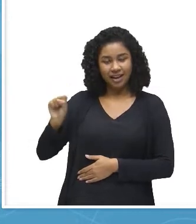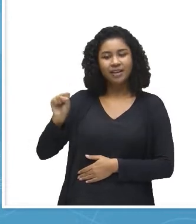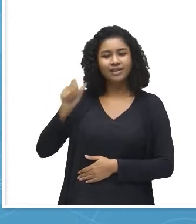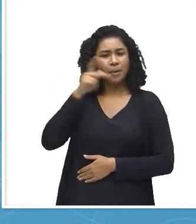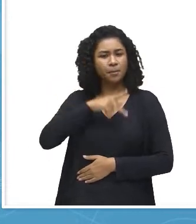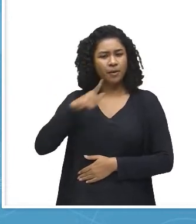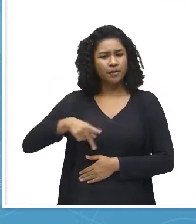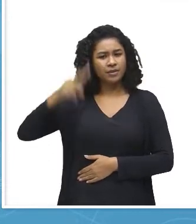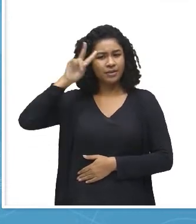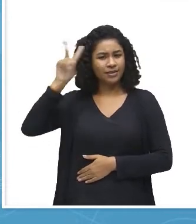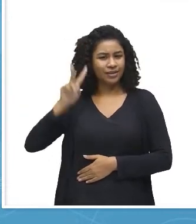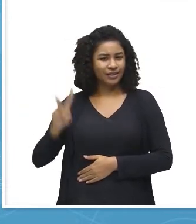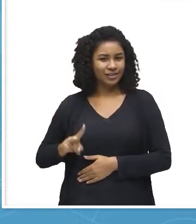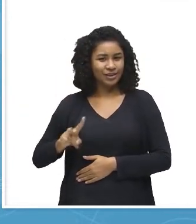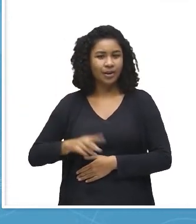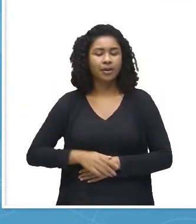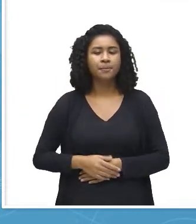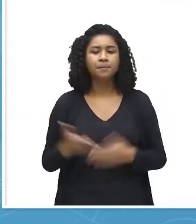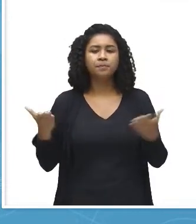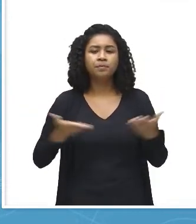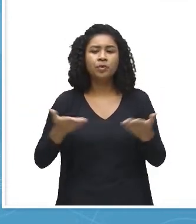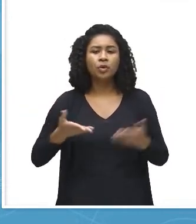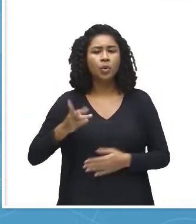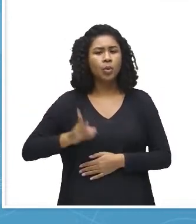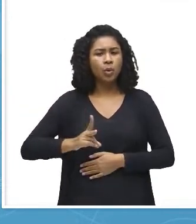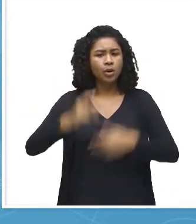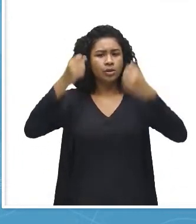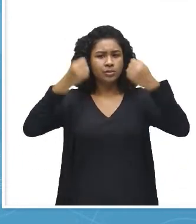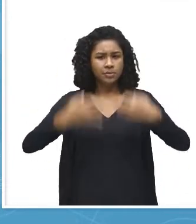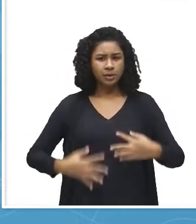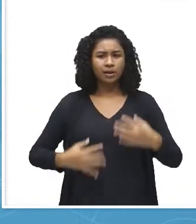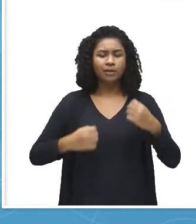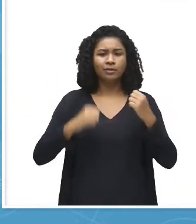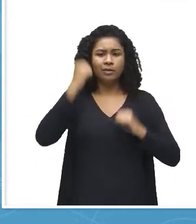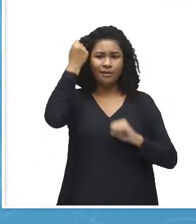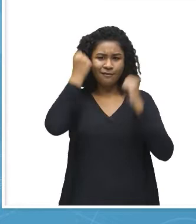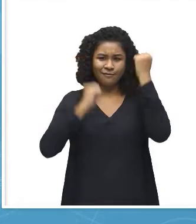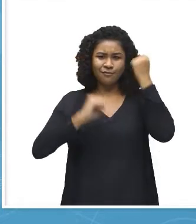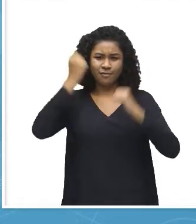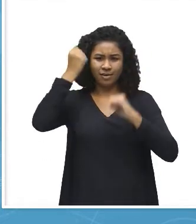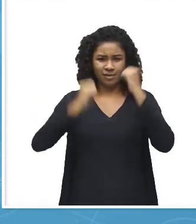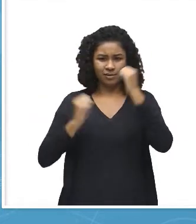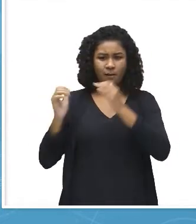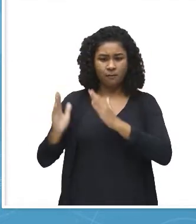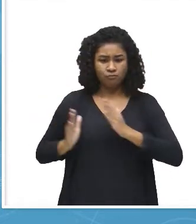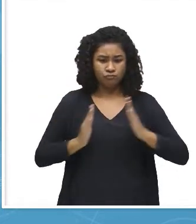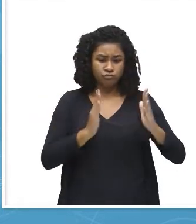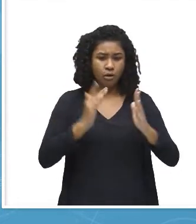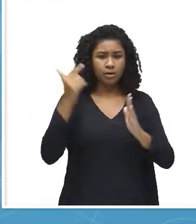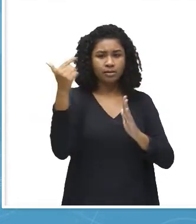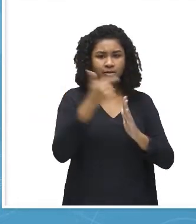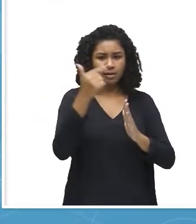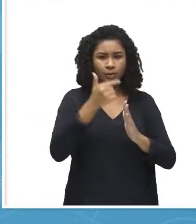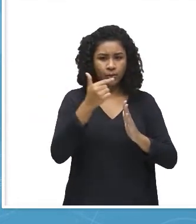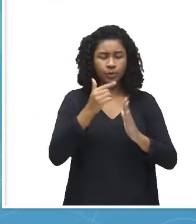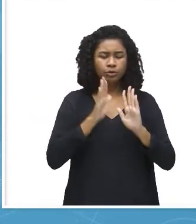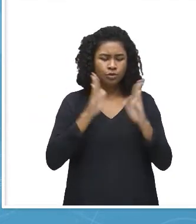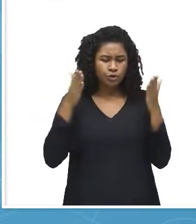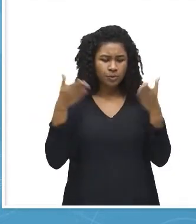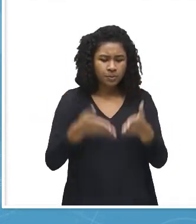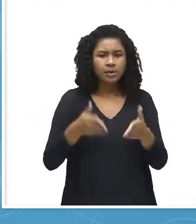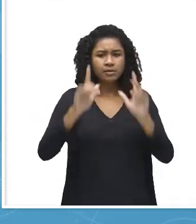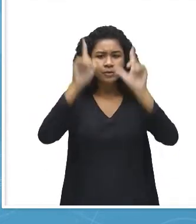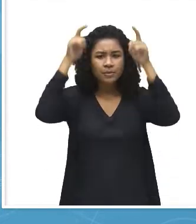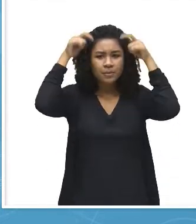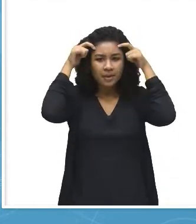gente vai continuar essa pegada da Segunda Revolução Industrial e, mais especificamente, sobre o imperialismo. A aula de hoje é a